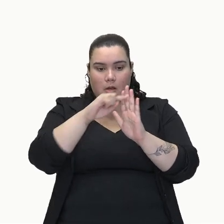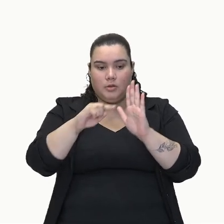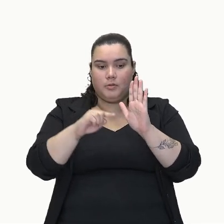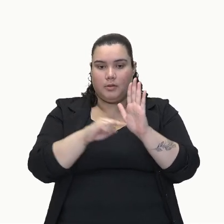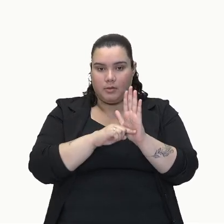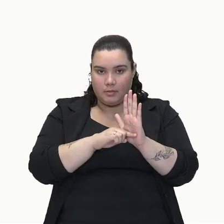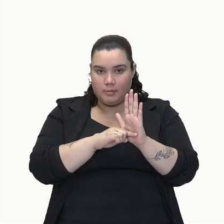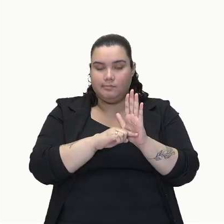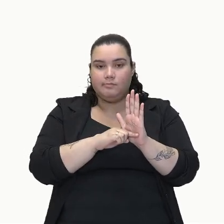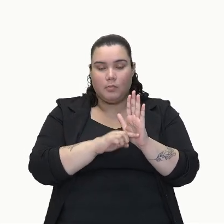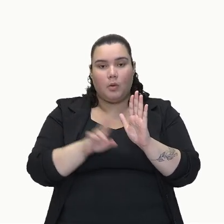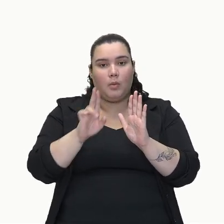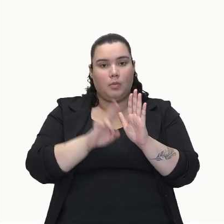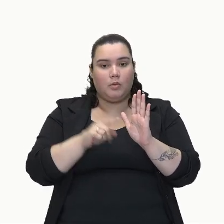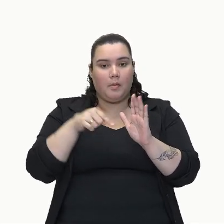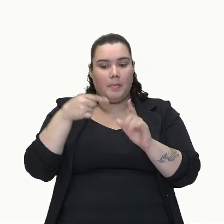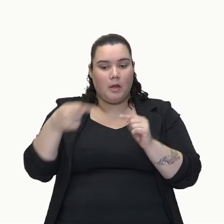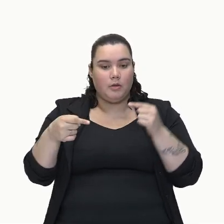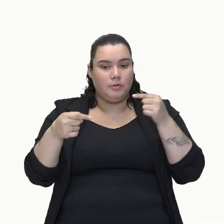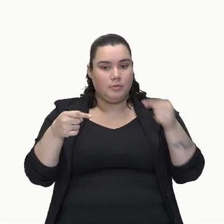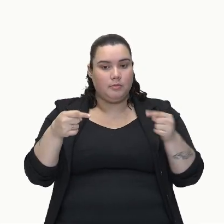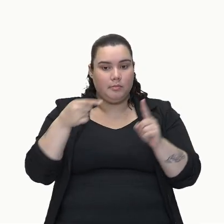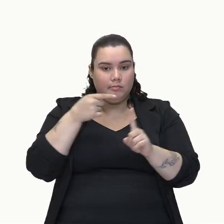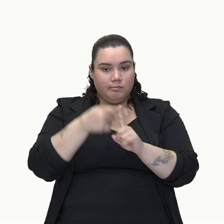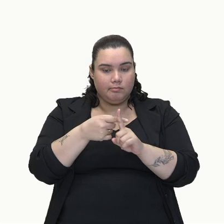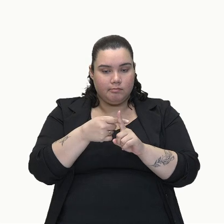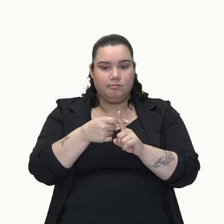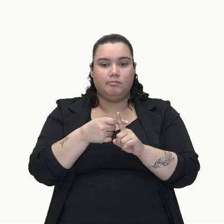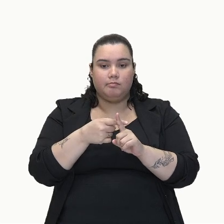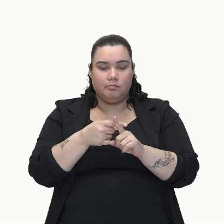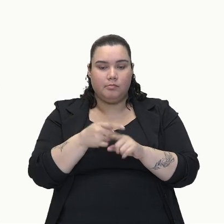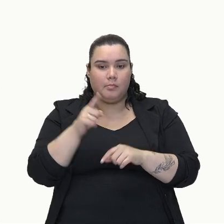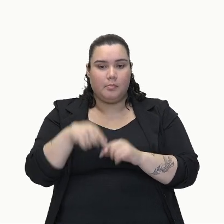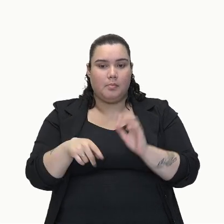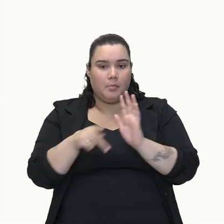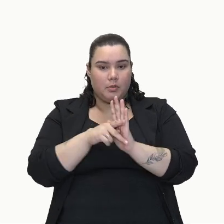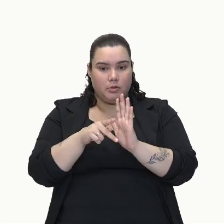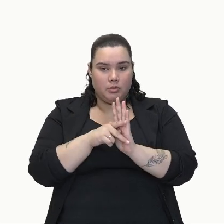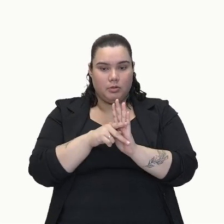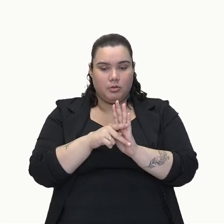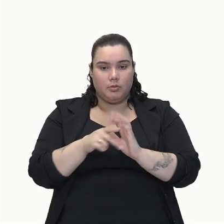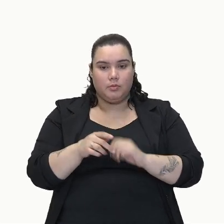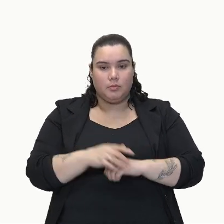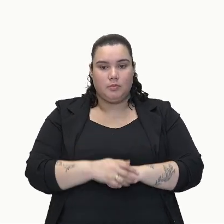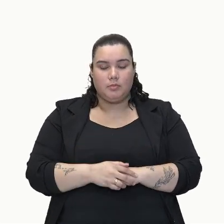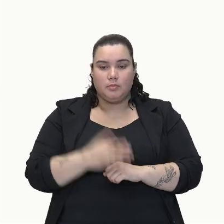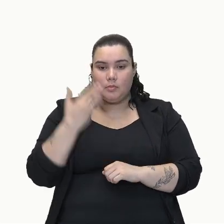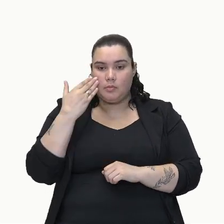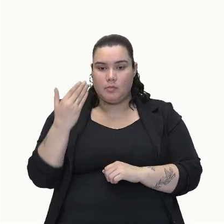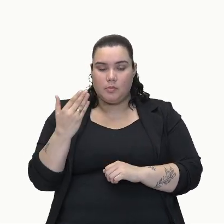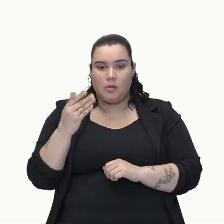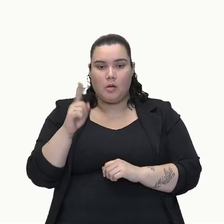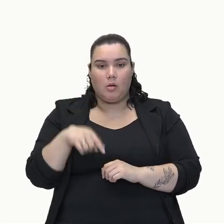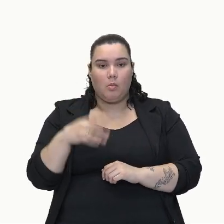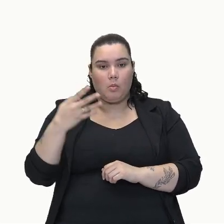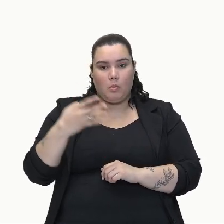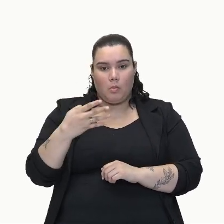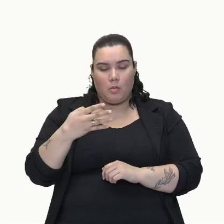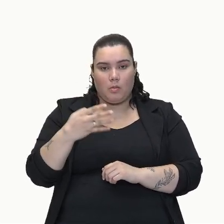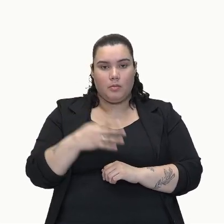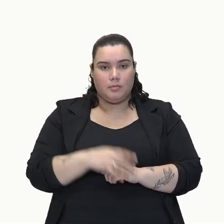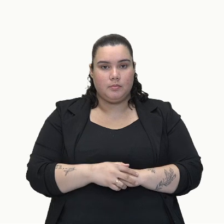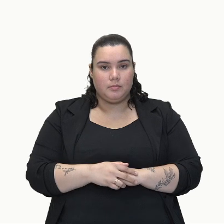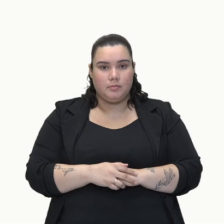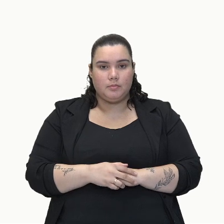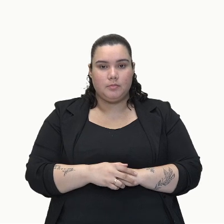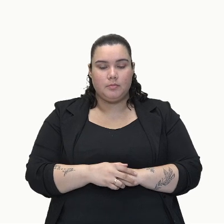número negativo dividido por um número negativo, nos dá um número positivo, que é o resultado da divisão de 8 por